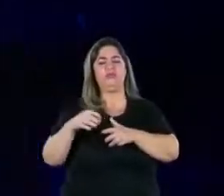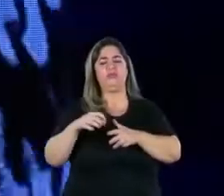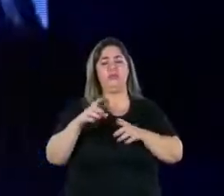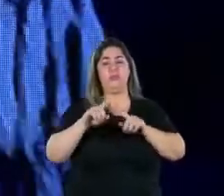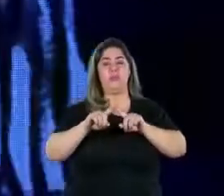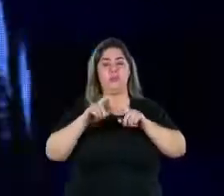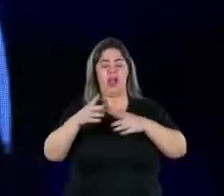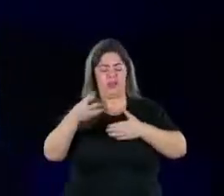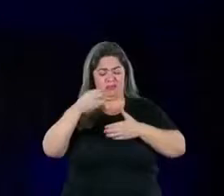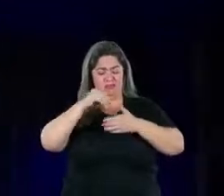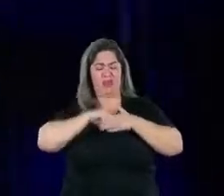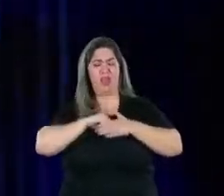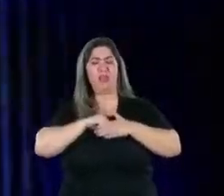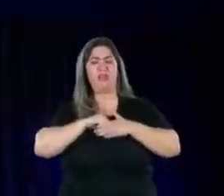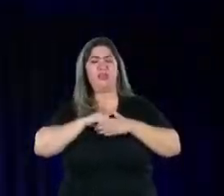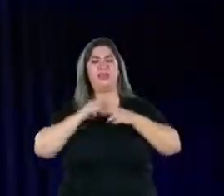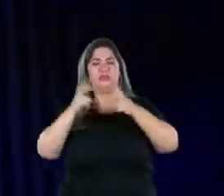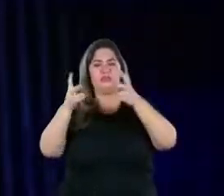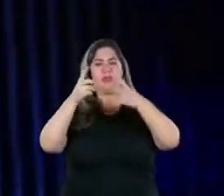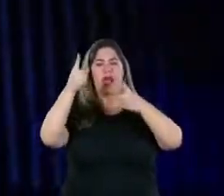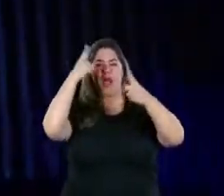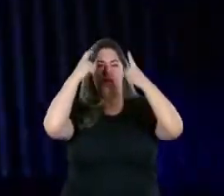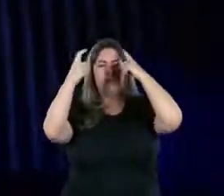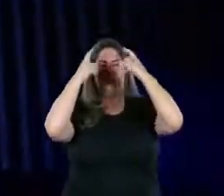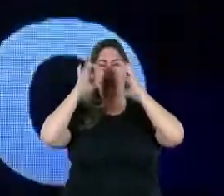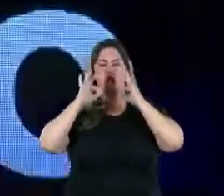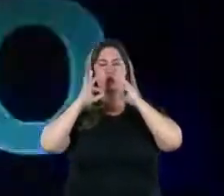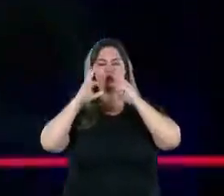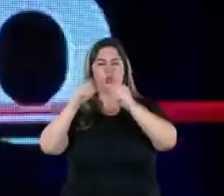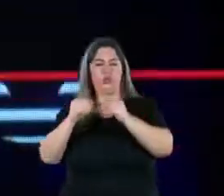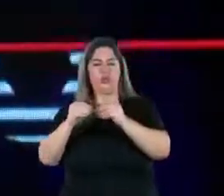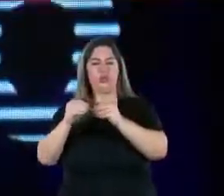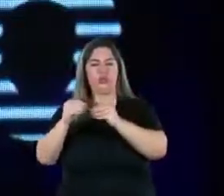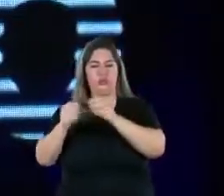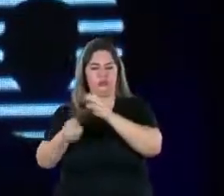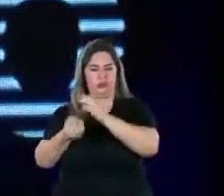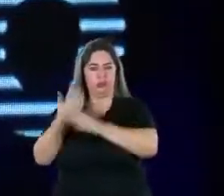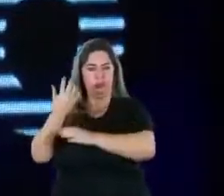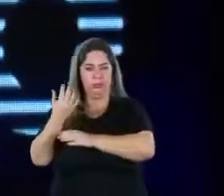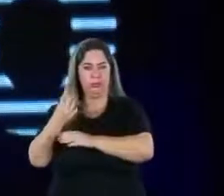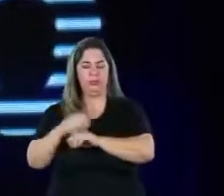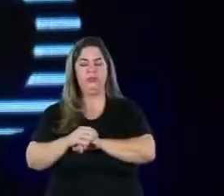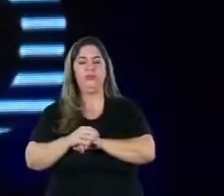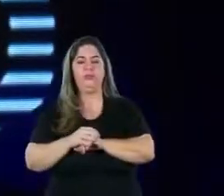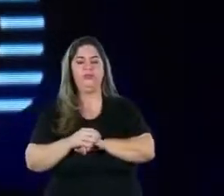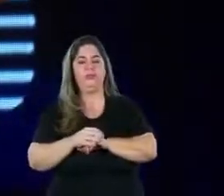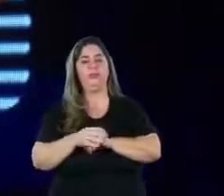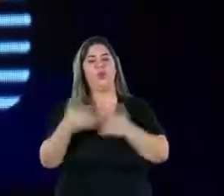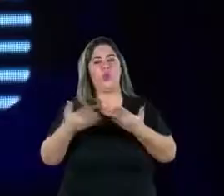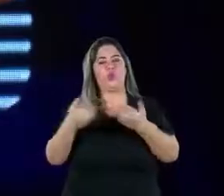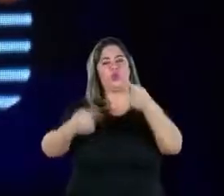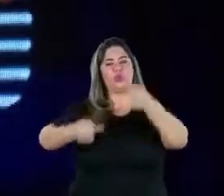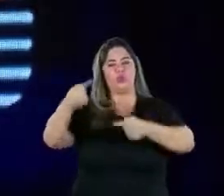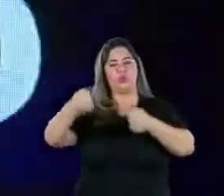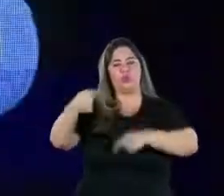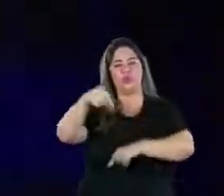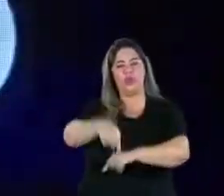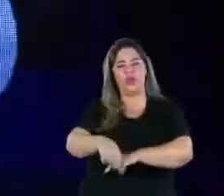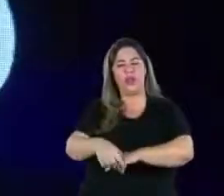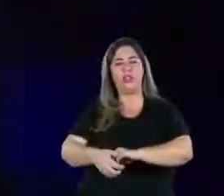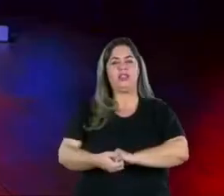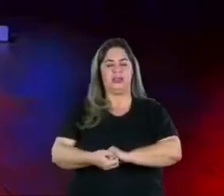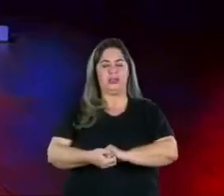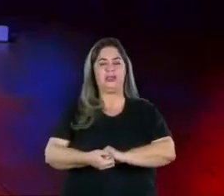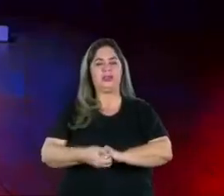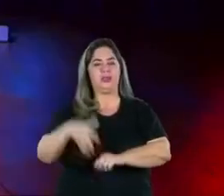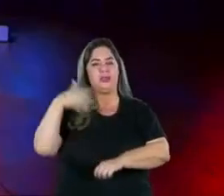bem vivo as imagens e as ideias que ele trabalhava, e nós vamos discutir um pouquinho elas aqui